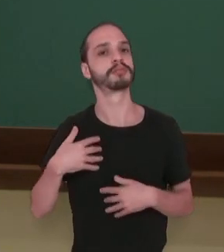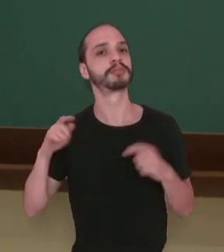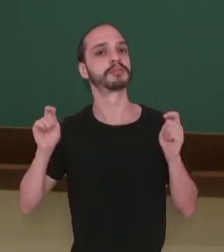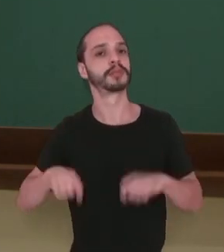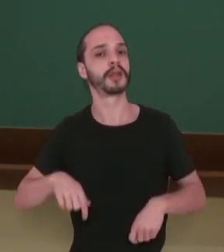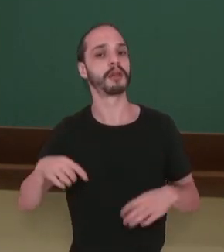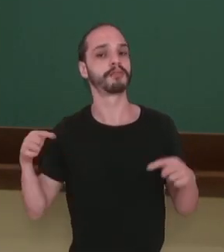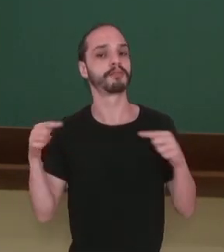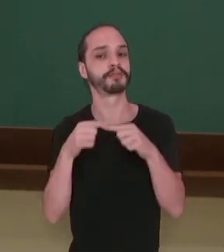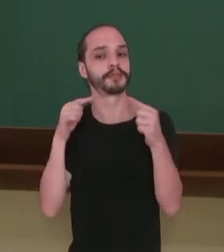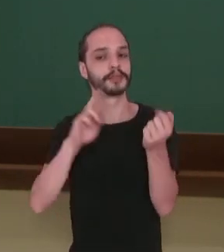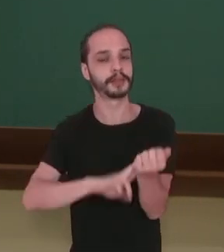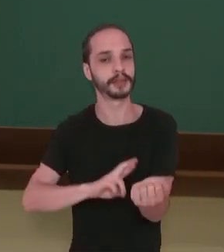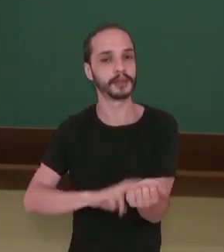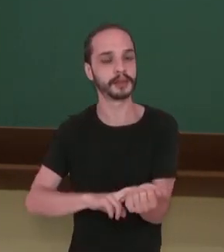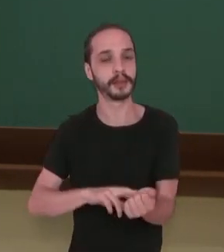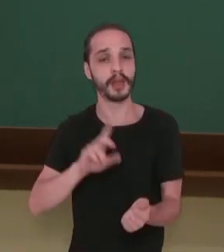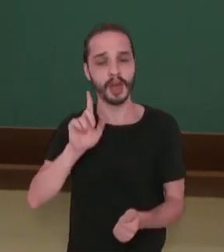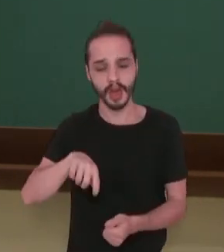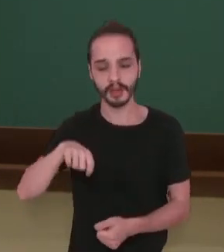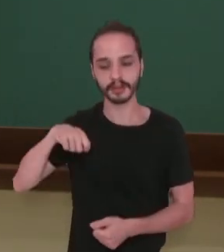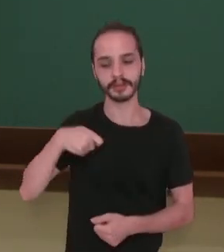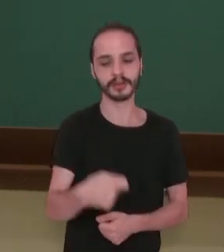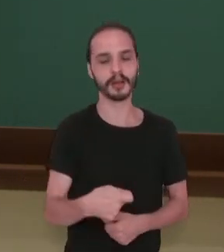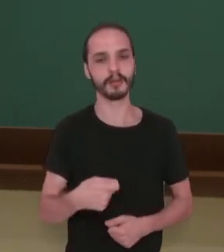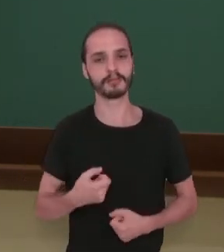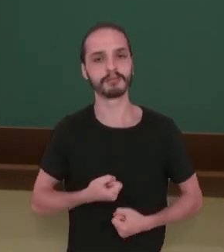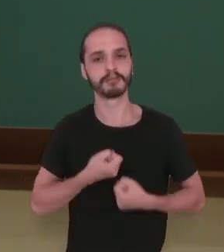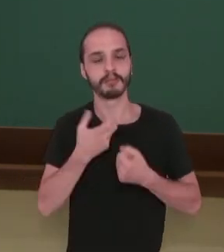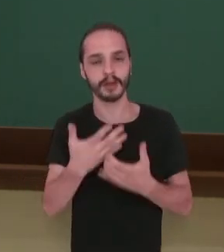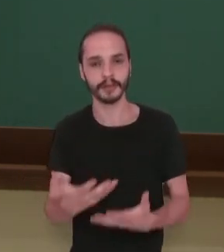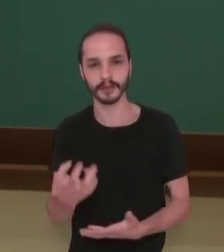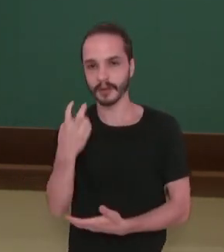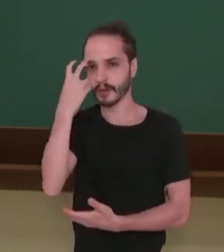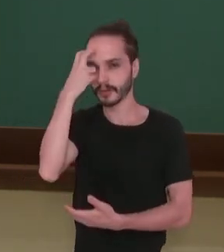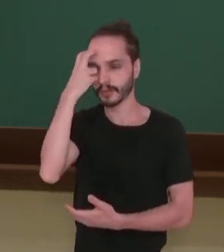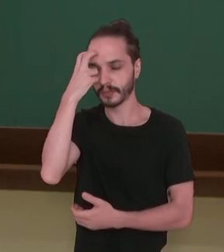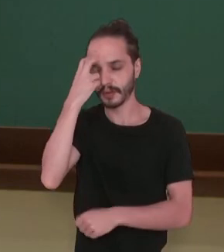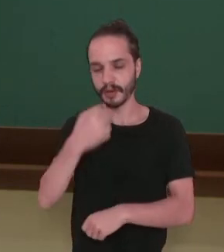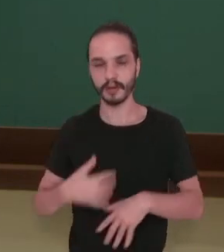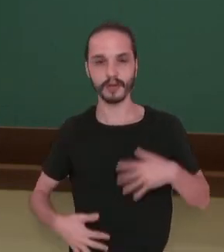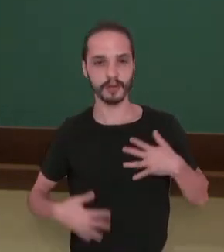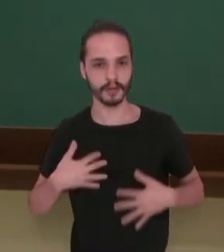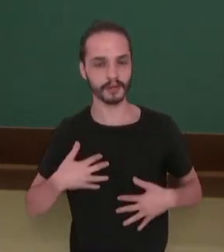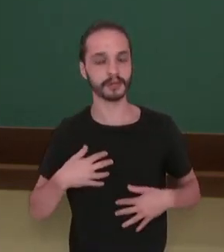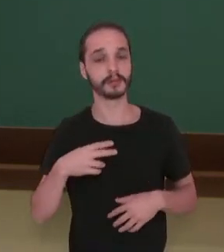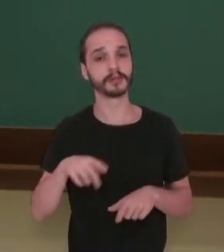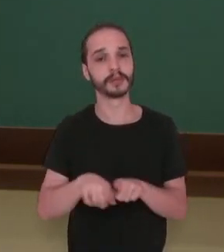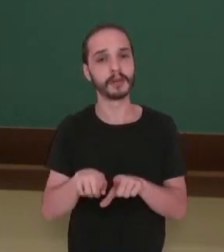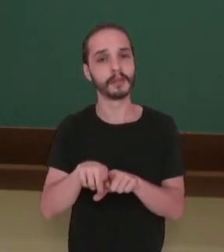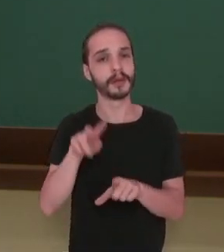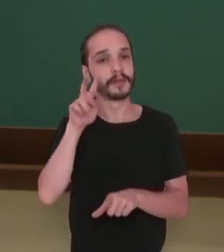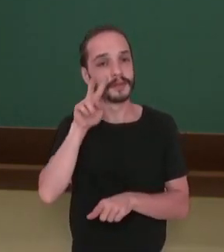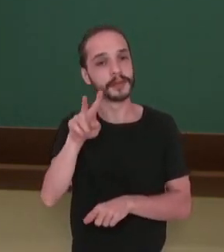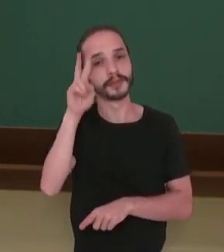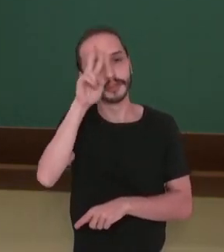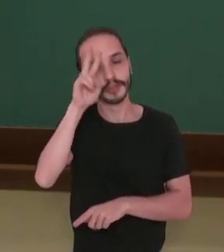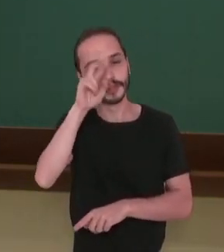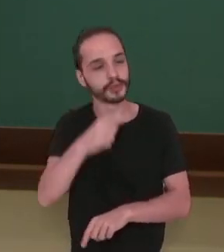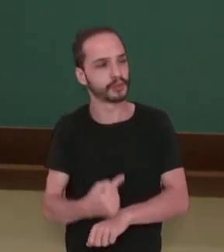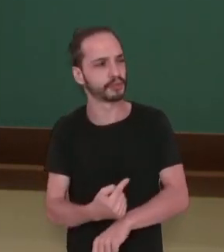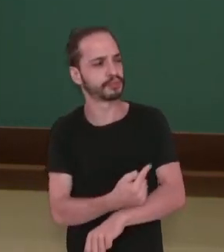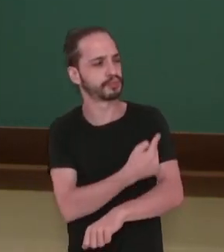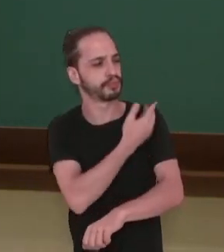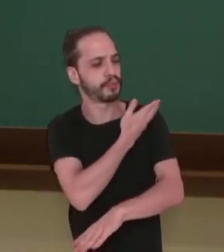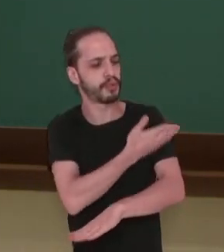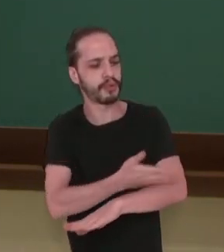vimos manifestação cultural e corporal. Nós vimos a história da dança. Nós vimos os tipos de